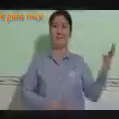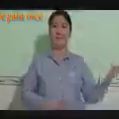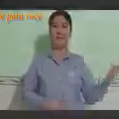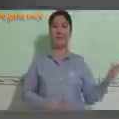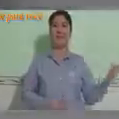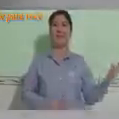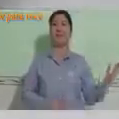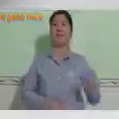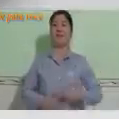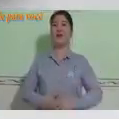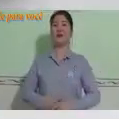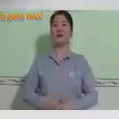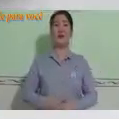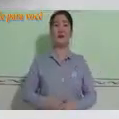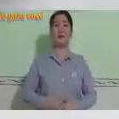bactérias.